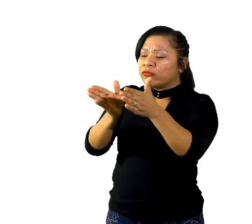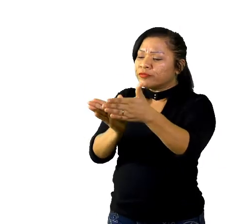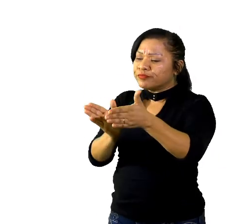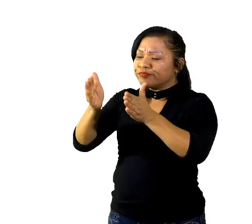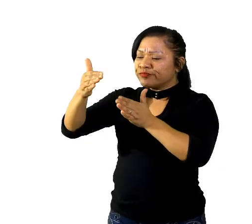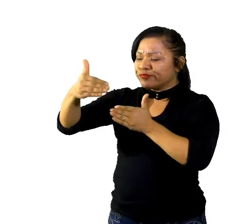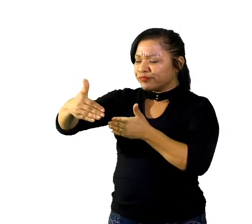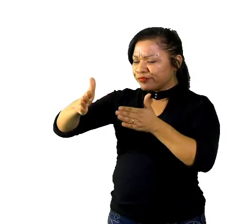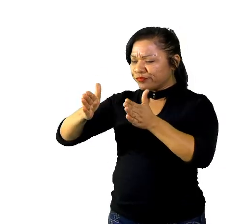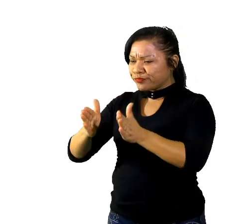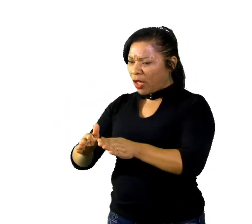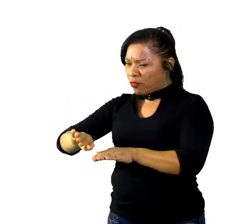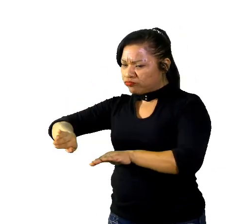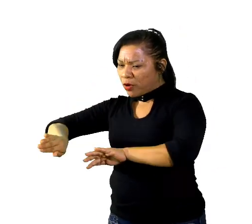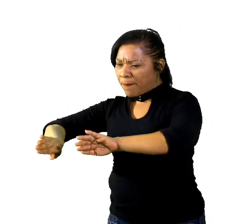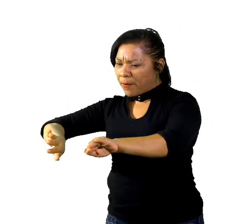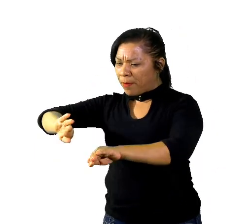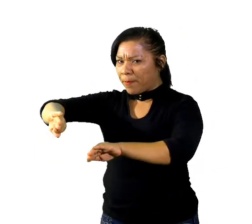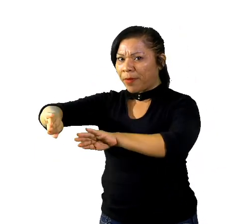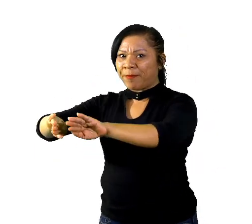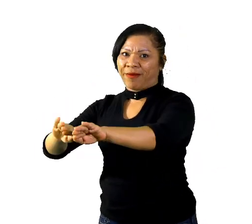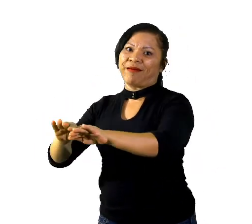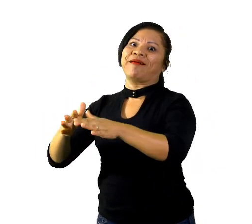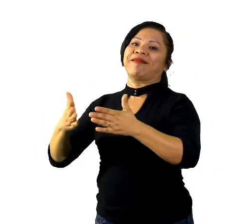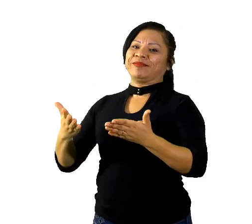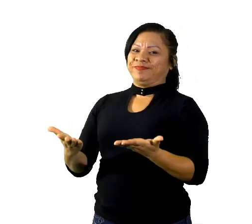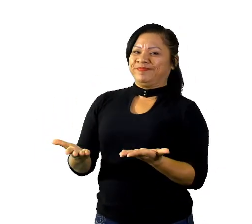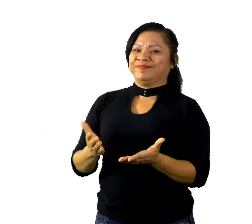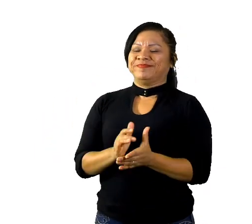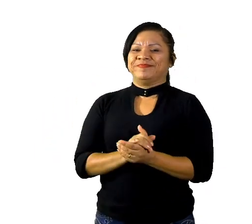nova distribuição.